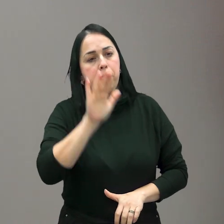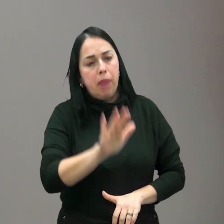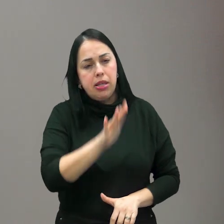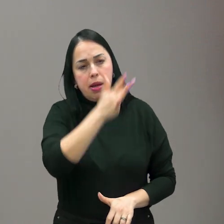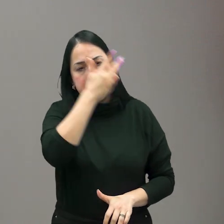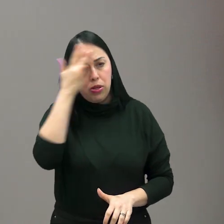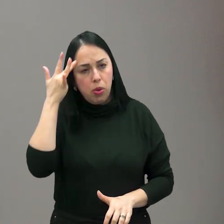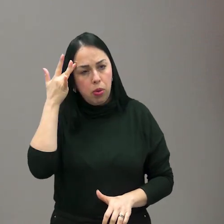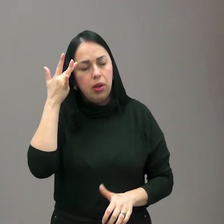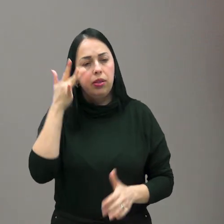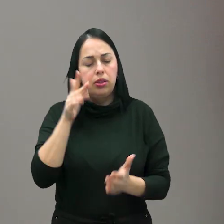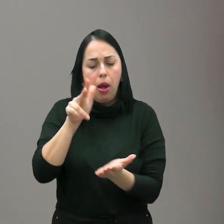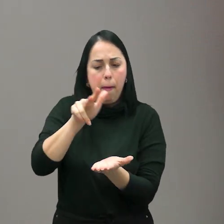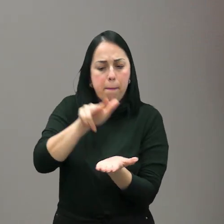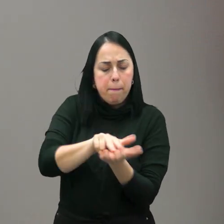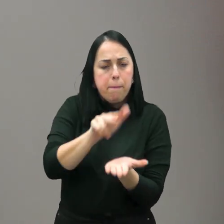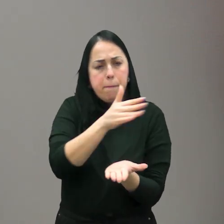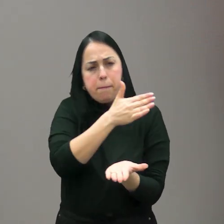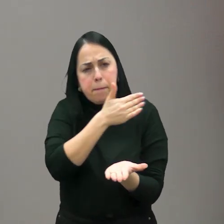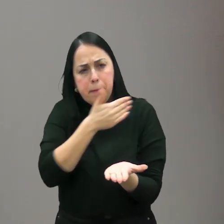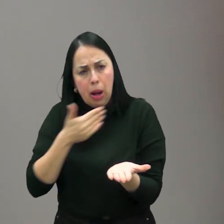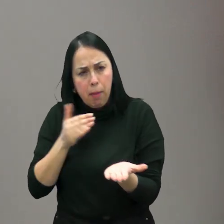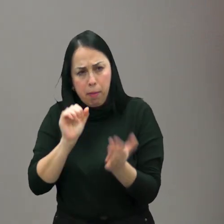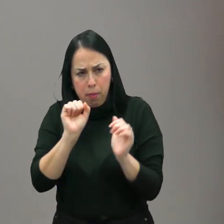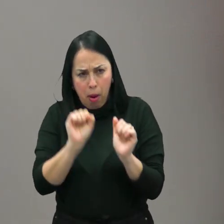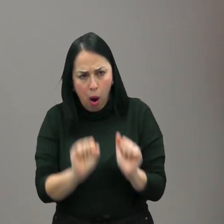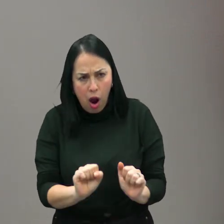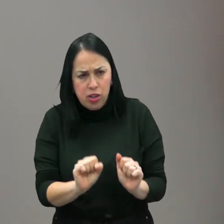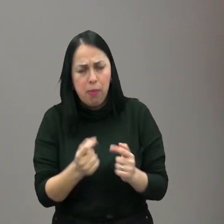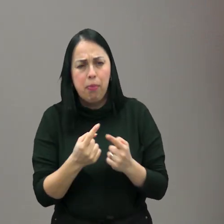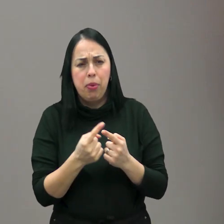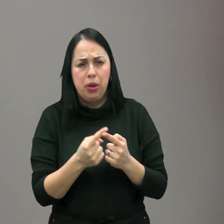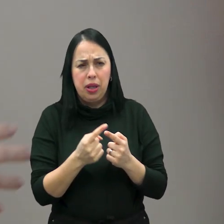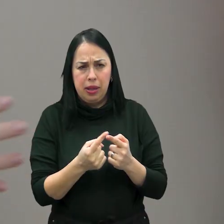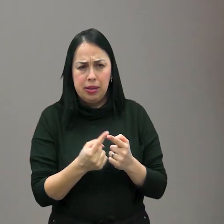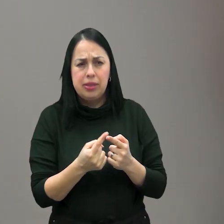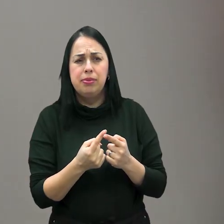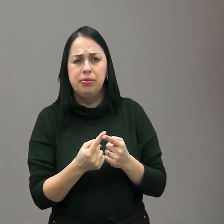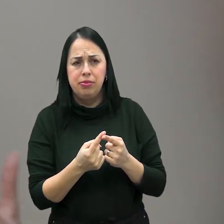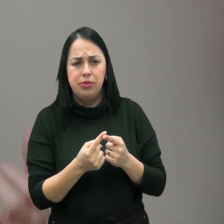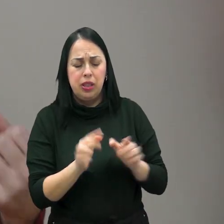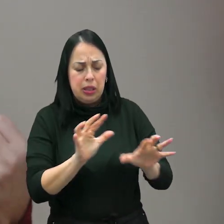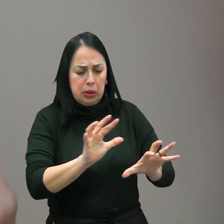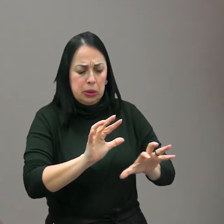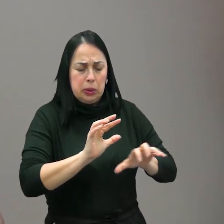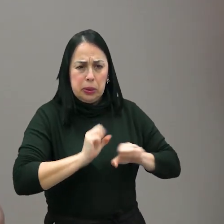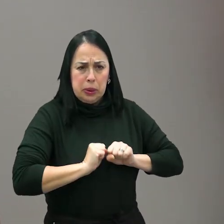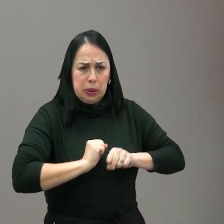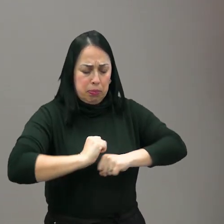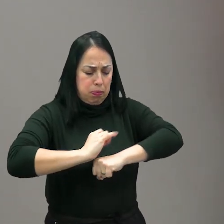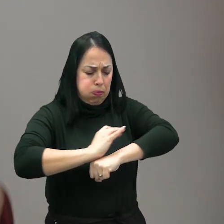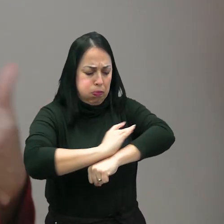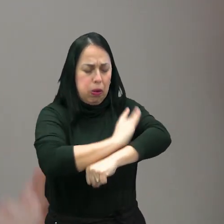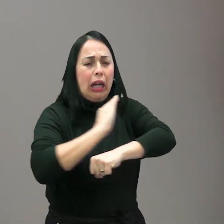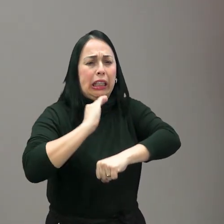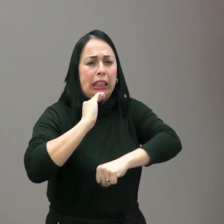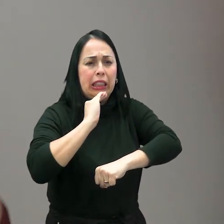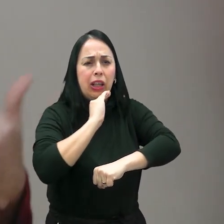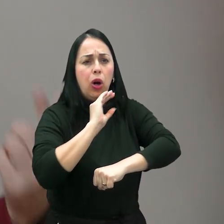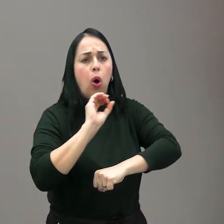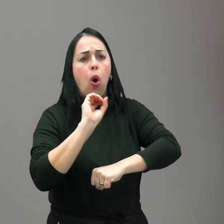óbito, a pessoa ela pode vir a falecer por conta da queimadura em si ou